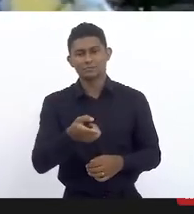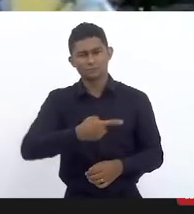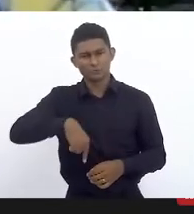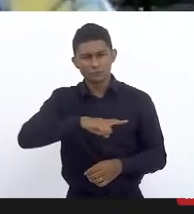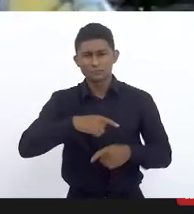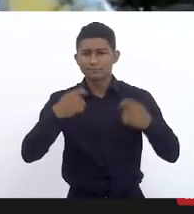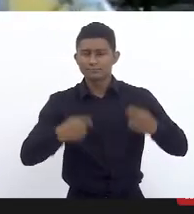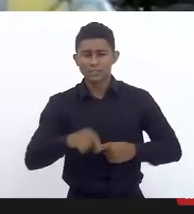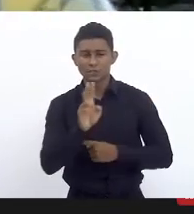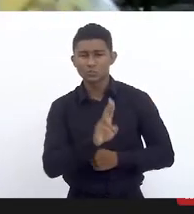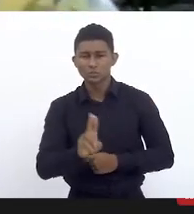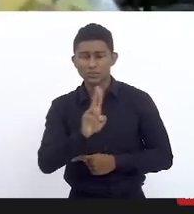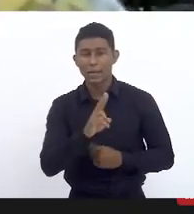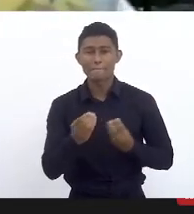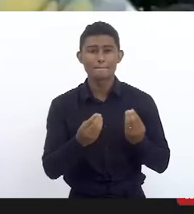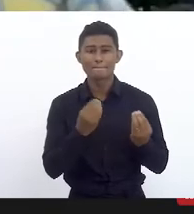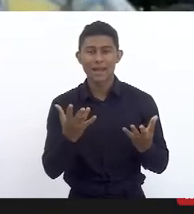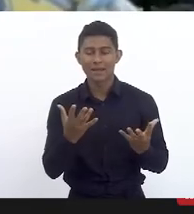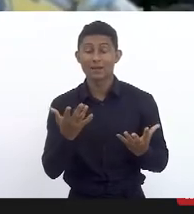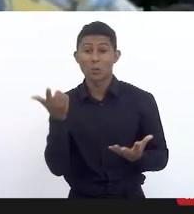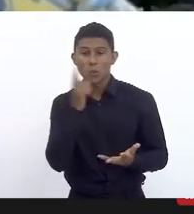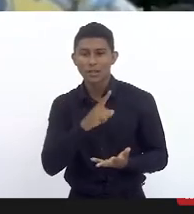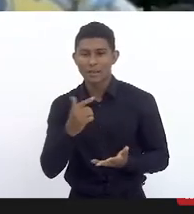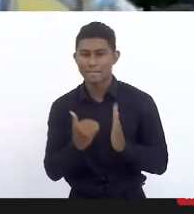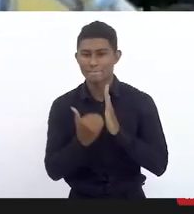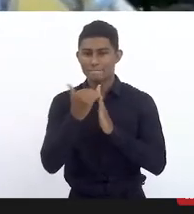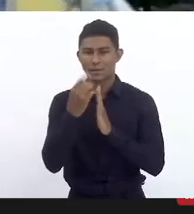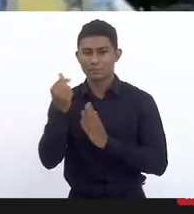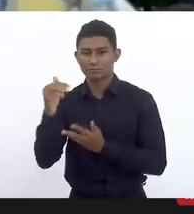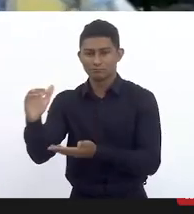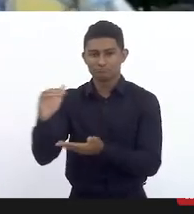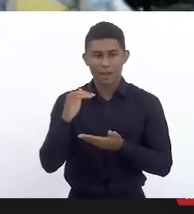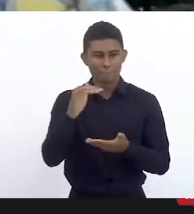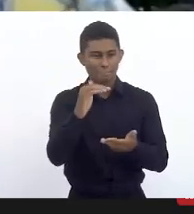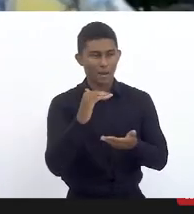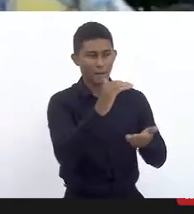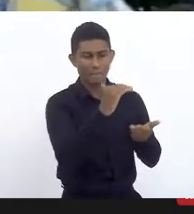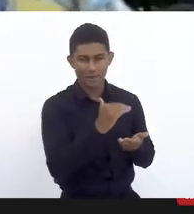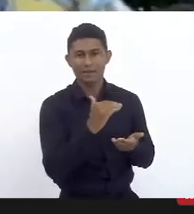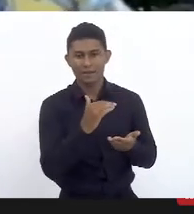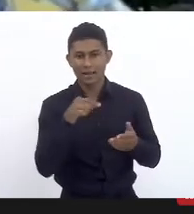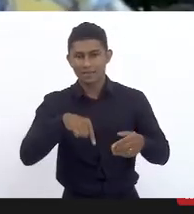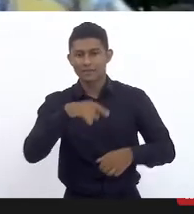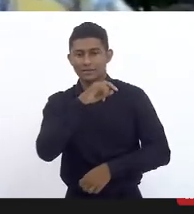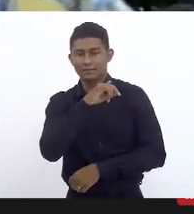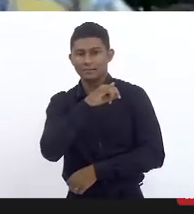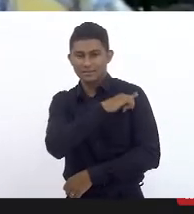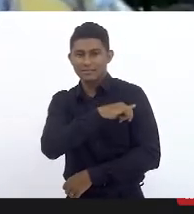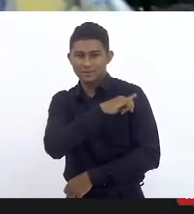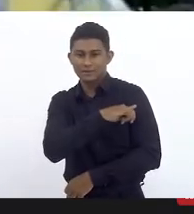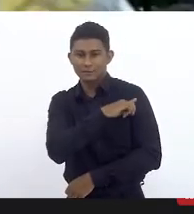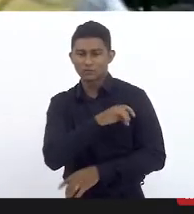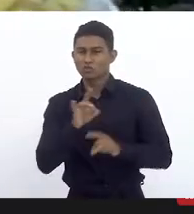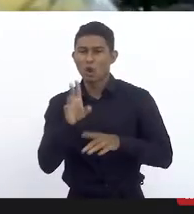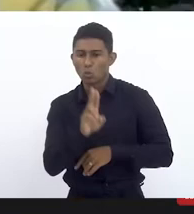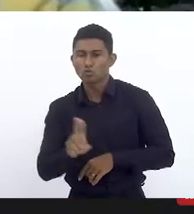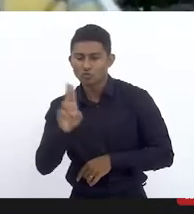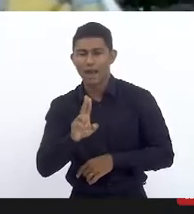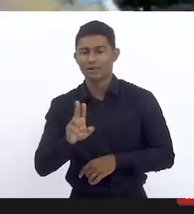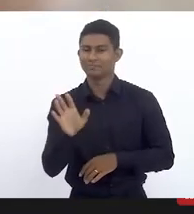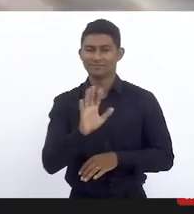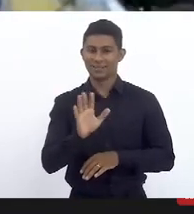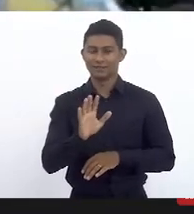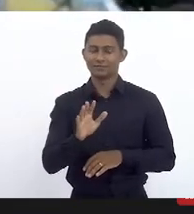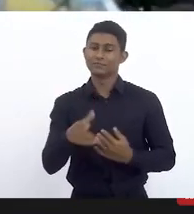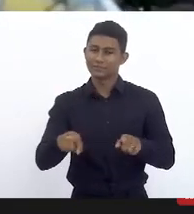como fonte de renda e arrecadação do nosso Estado, e não apenas como usuários de tecnologia. Então, esse é um alerta interessante.